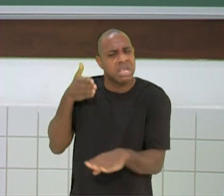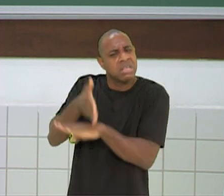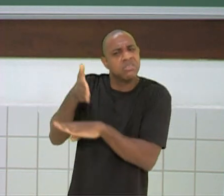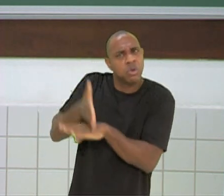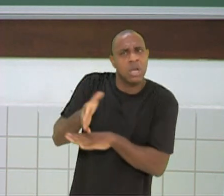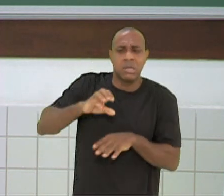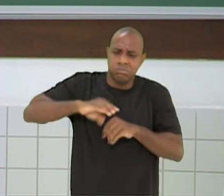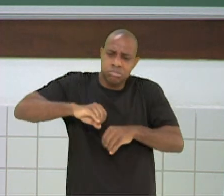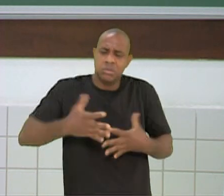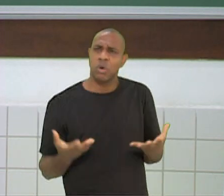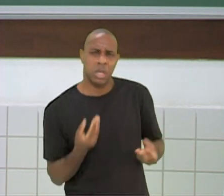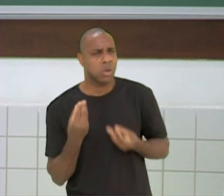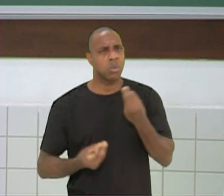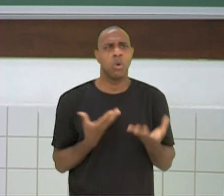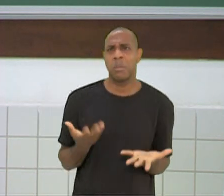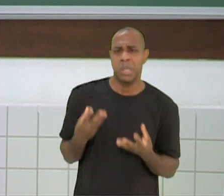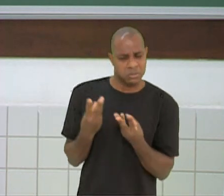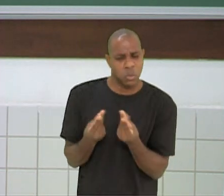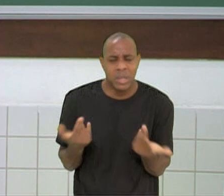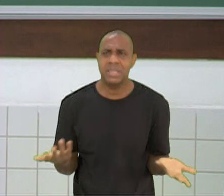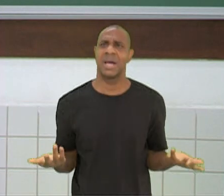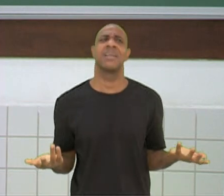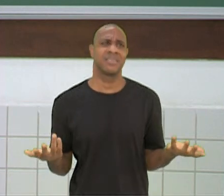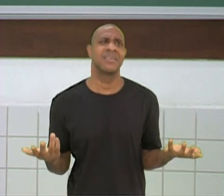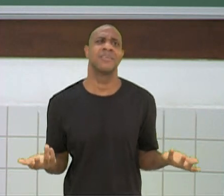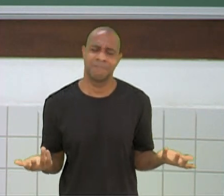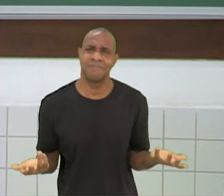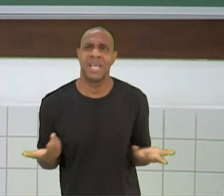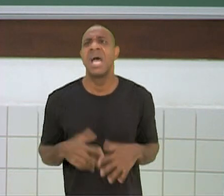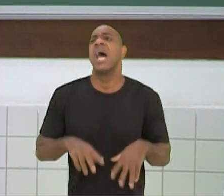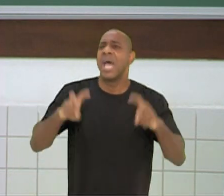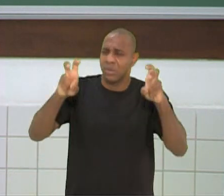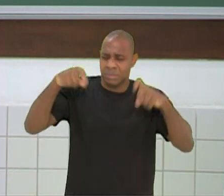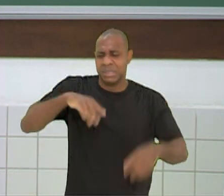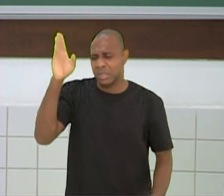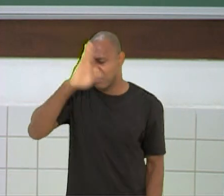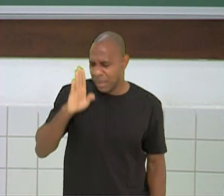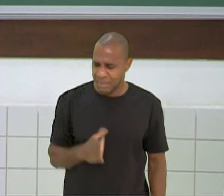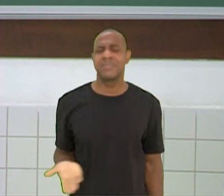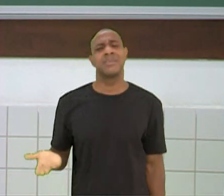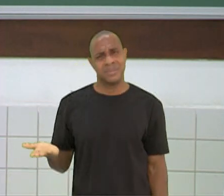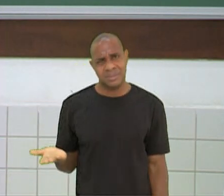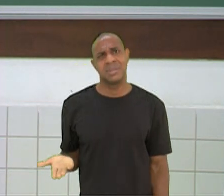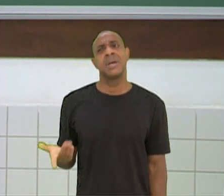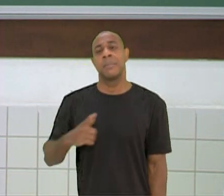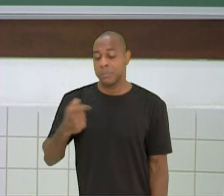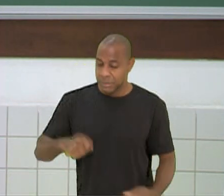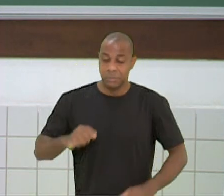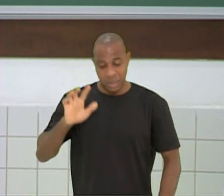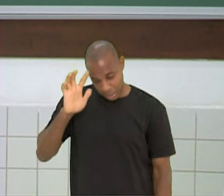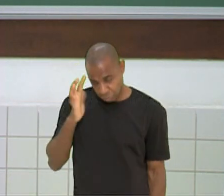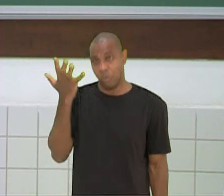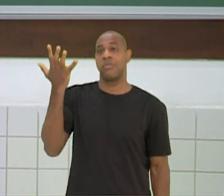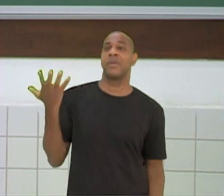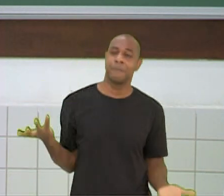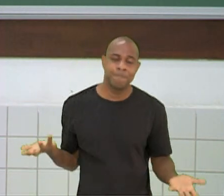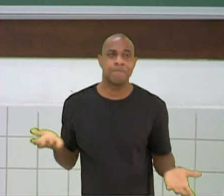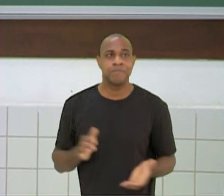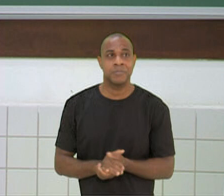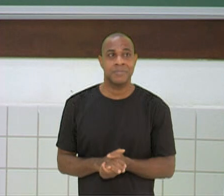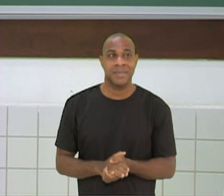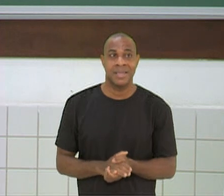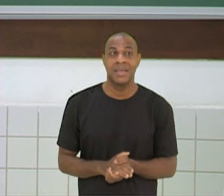a uma educação boa, uma educação de qualidade. Também é um tema aqui para o Brasil, para nós também resolvermos. Lembra o que disse